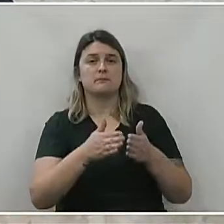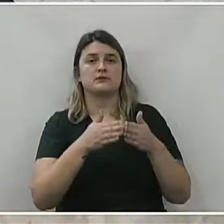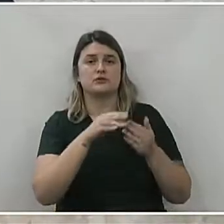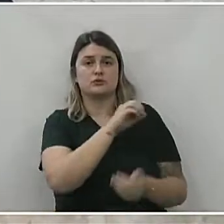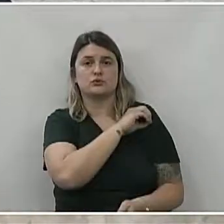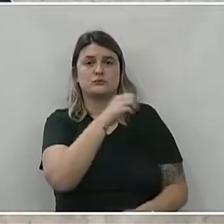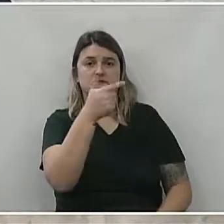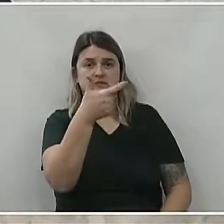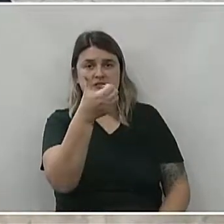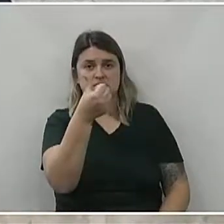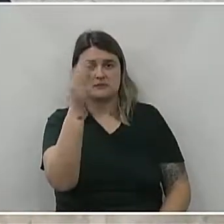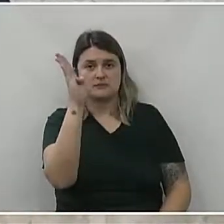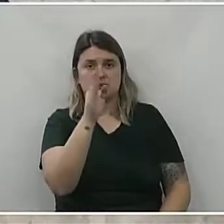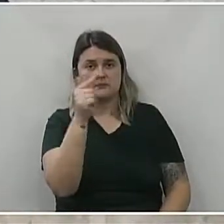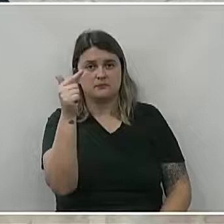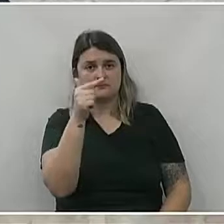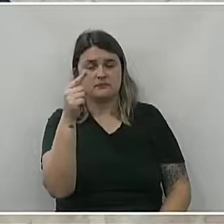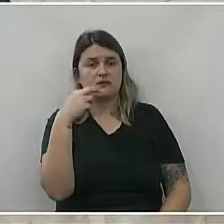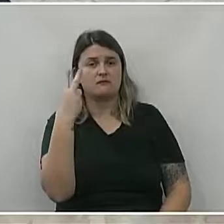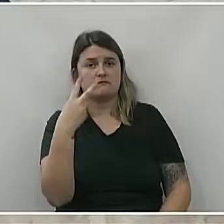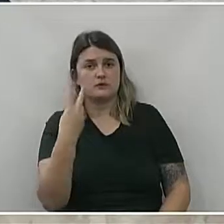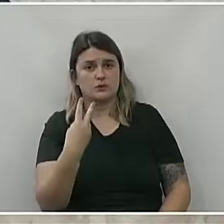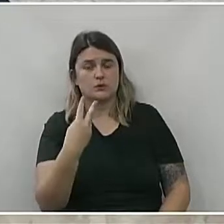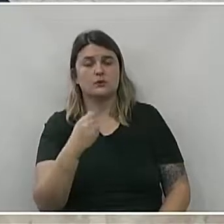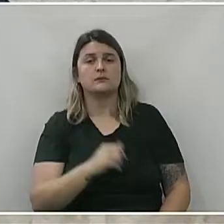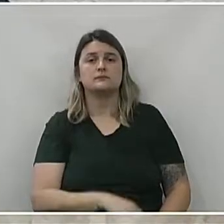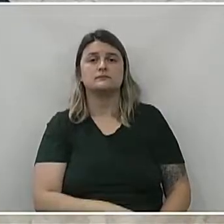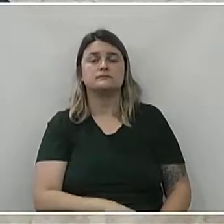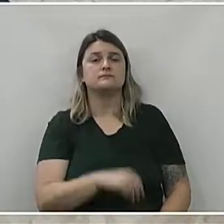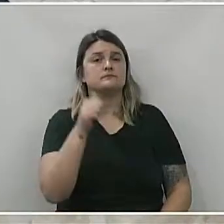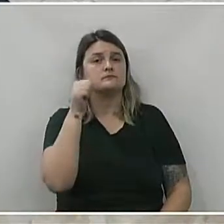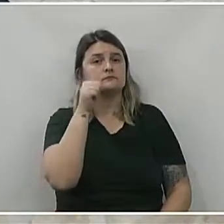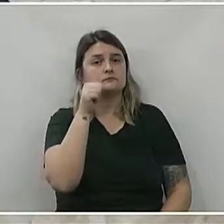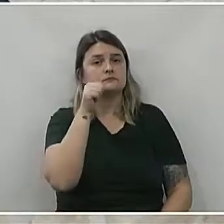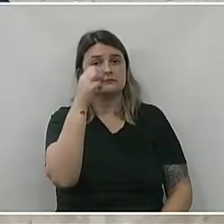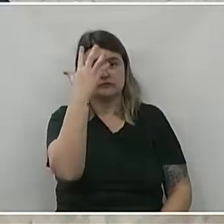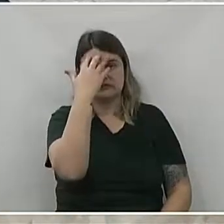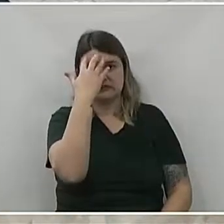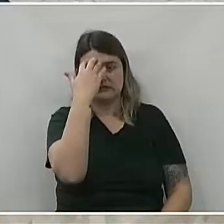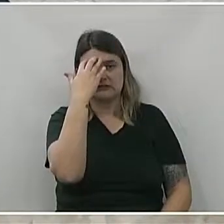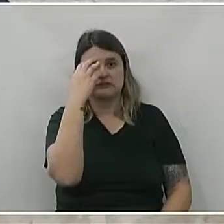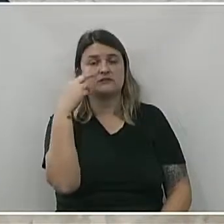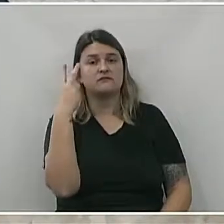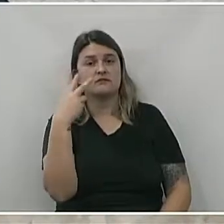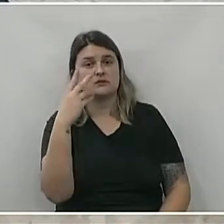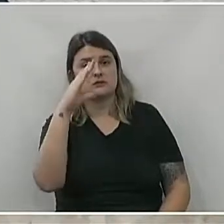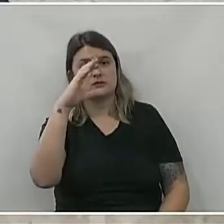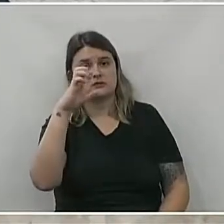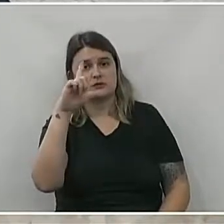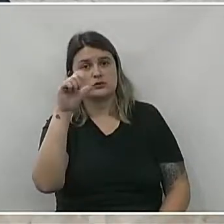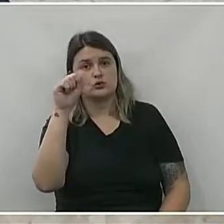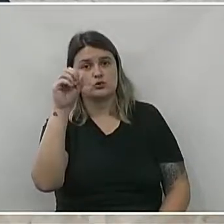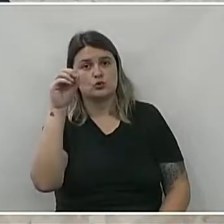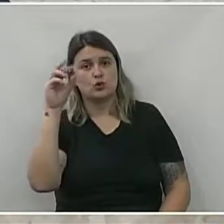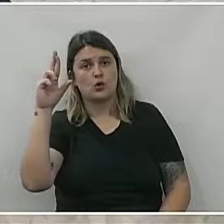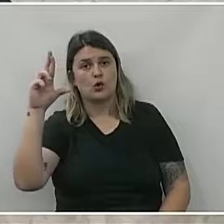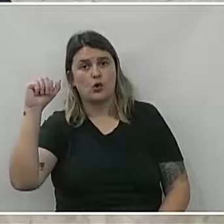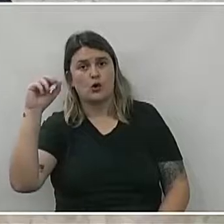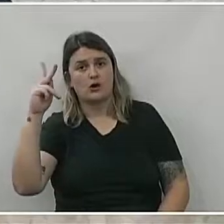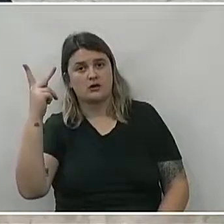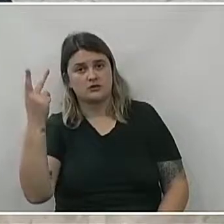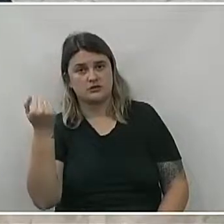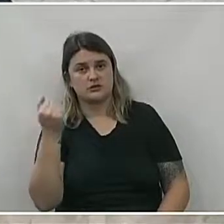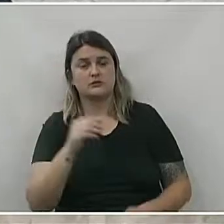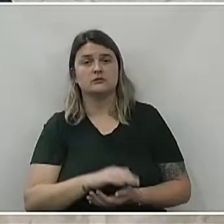Requerimento número 26 de 2022 dos vereadores, da vereadora Thaís Biberbach e do vereador Celso Carlos